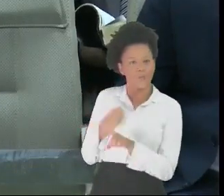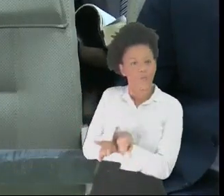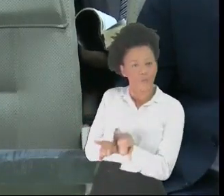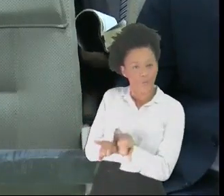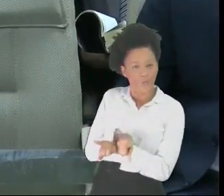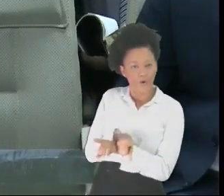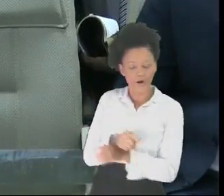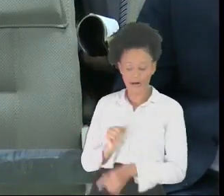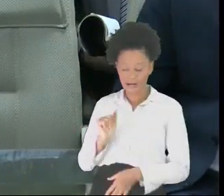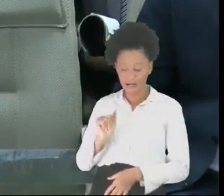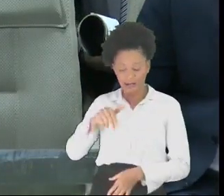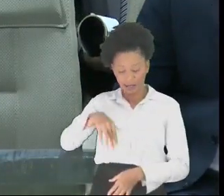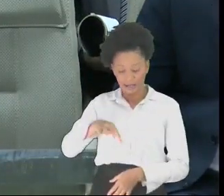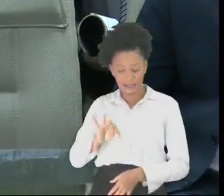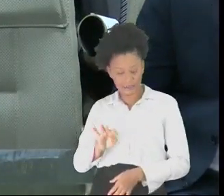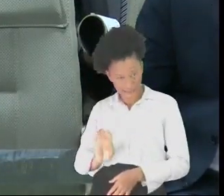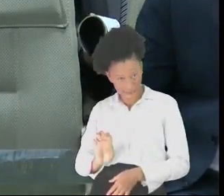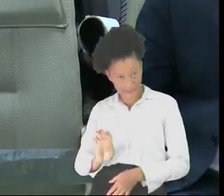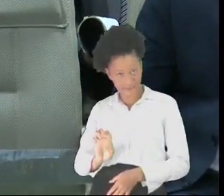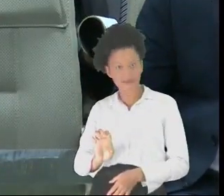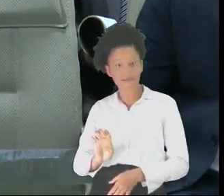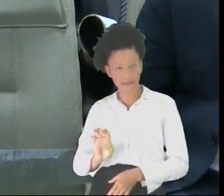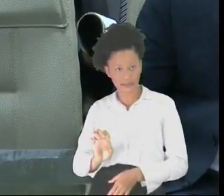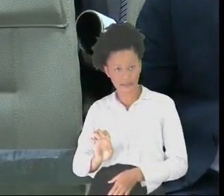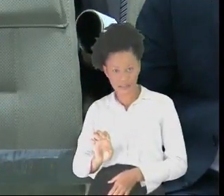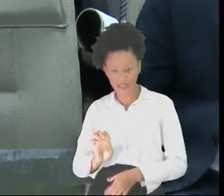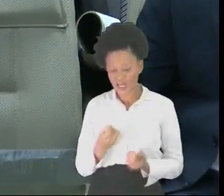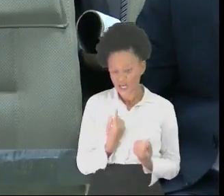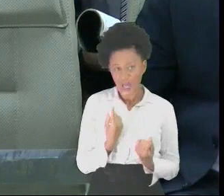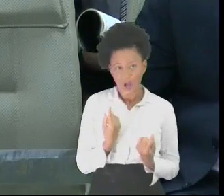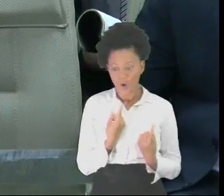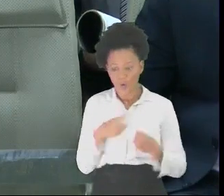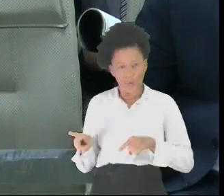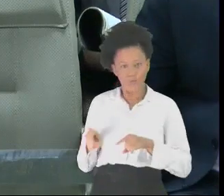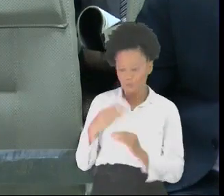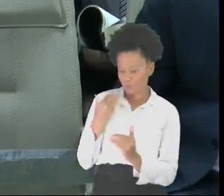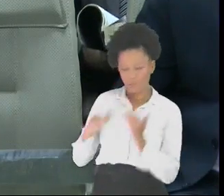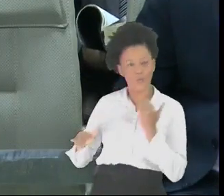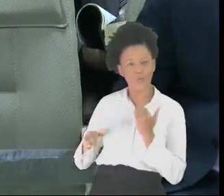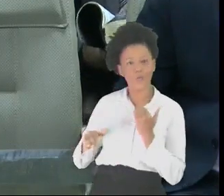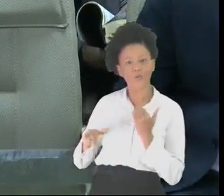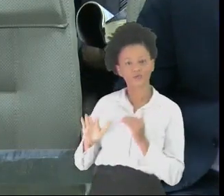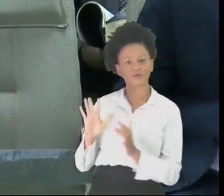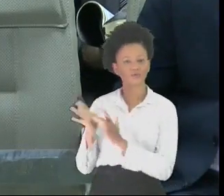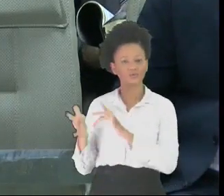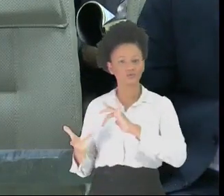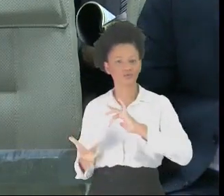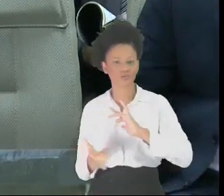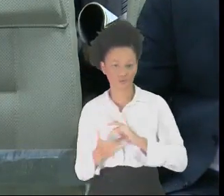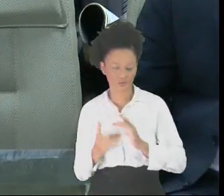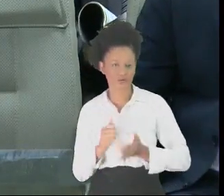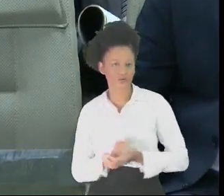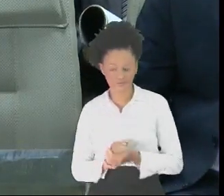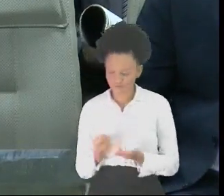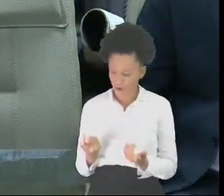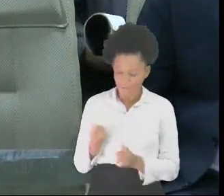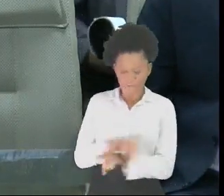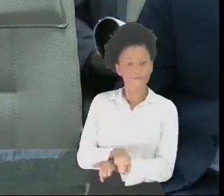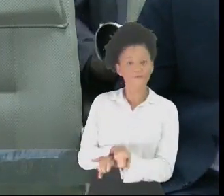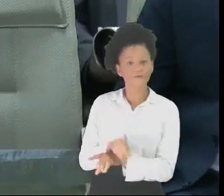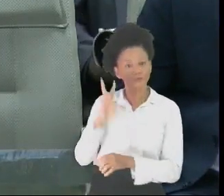Contrário, anticristo. Ele é contrário a Cristo. Ele é contrário ao Senhor